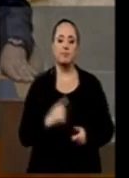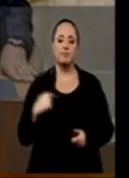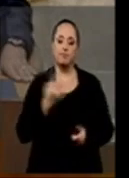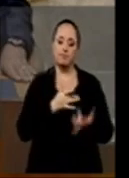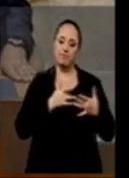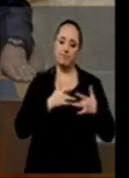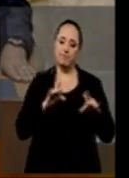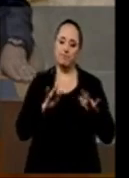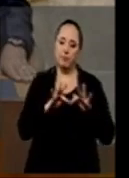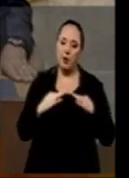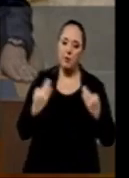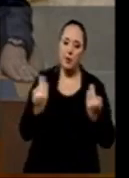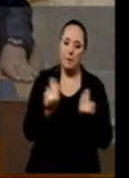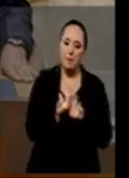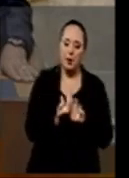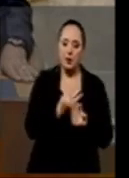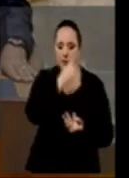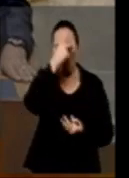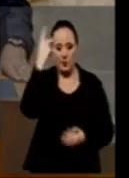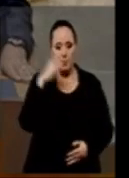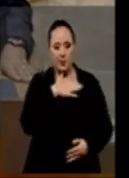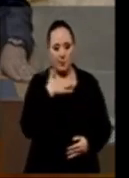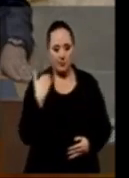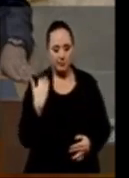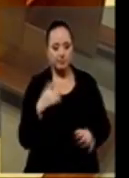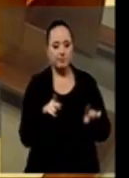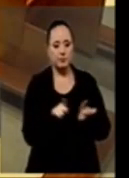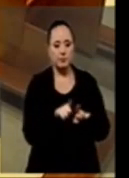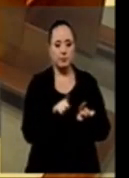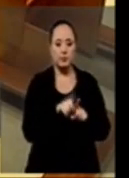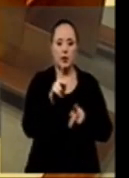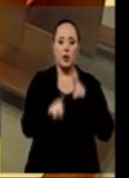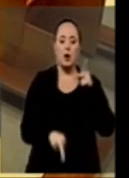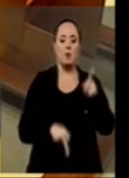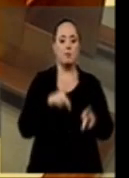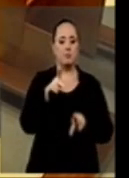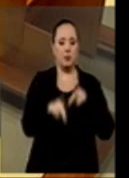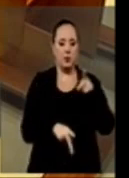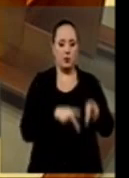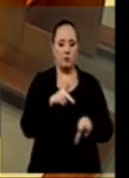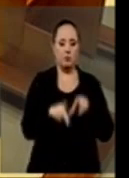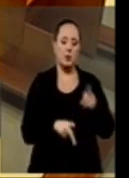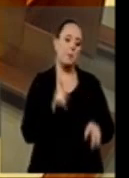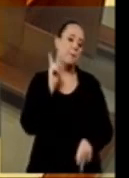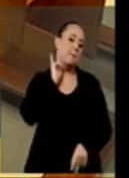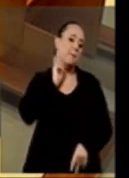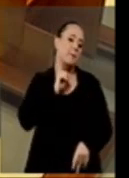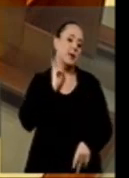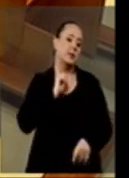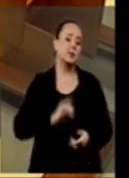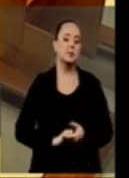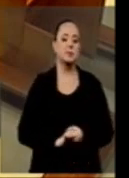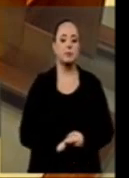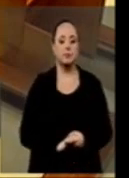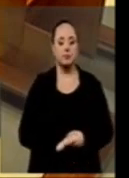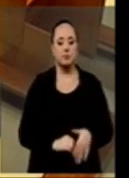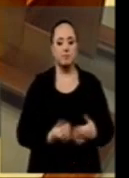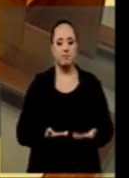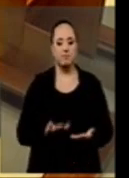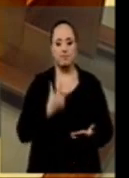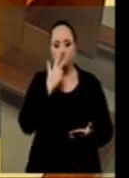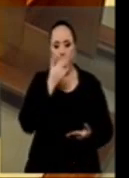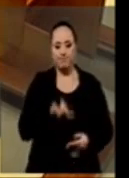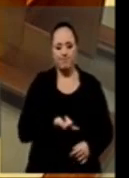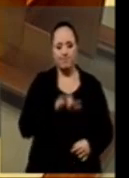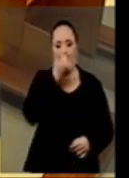das vítimas ea toda a população da região essa lamentável tragédia